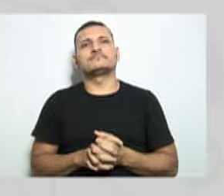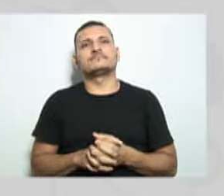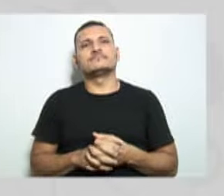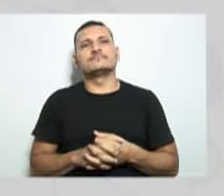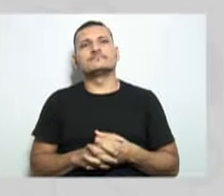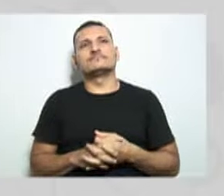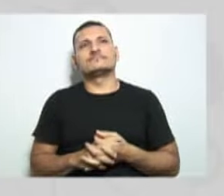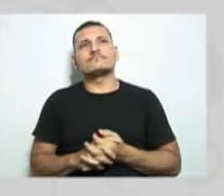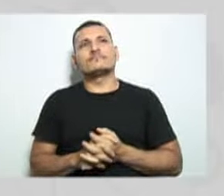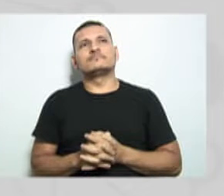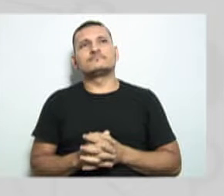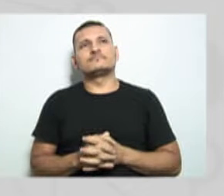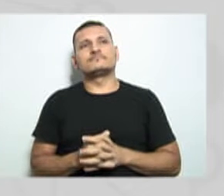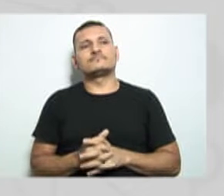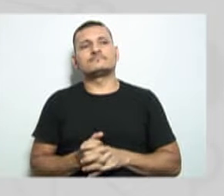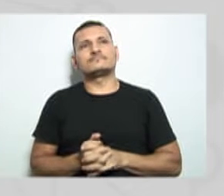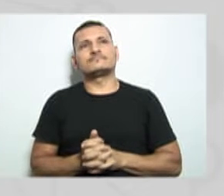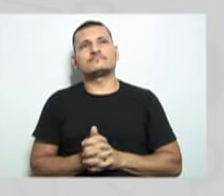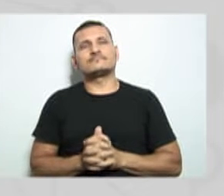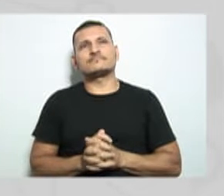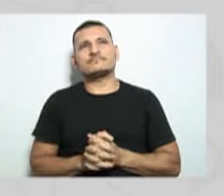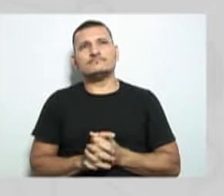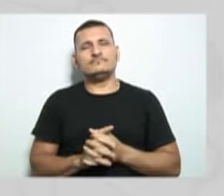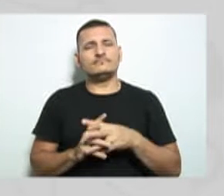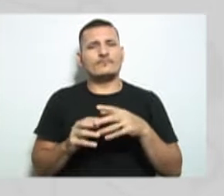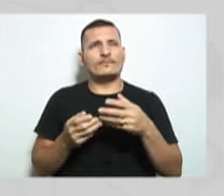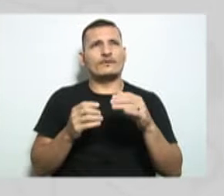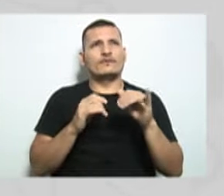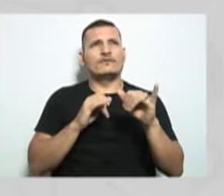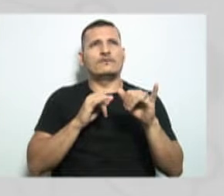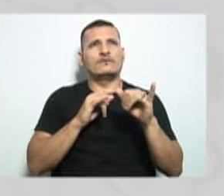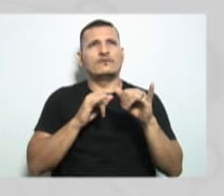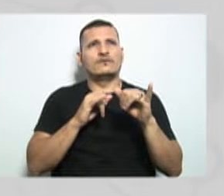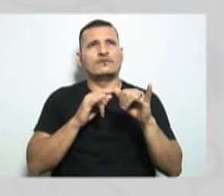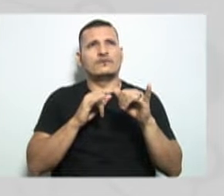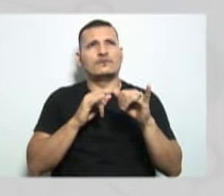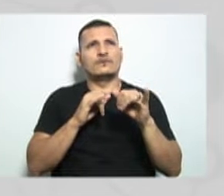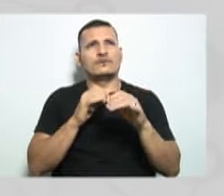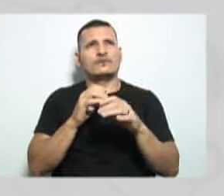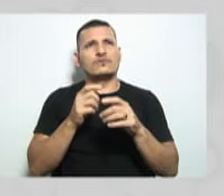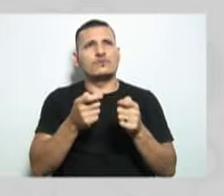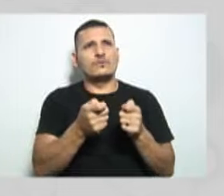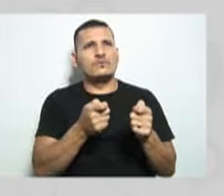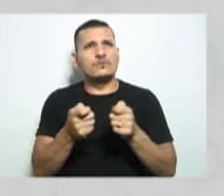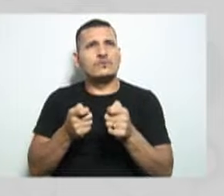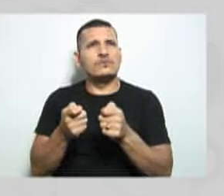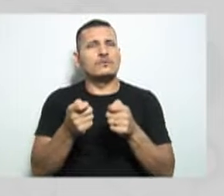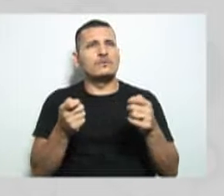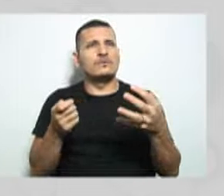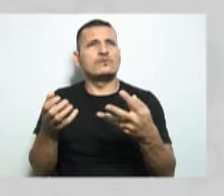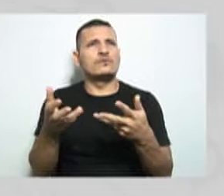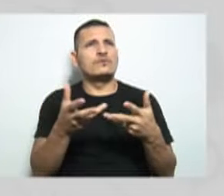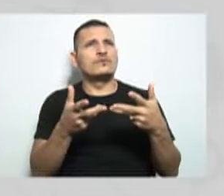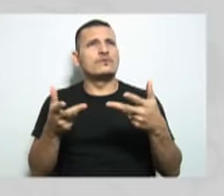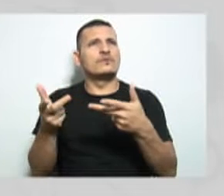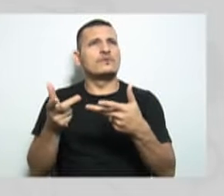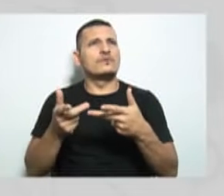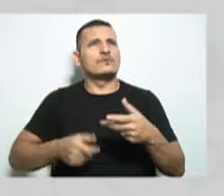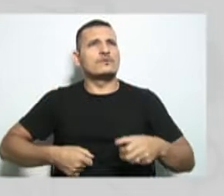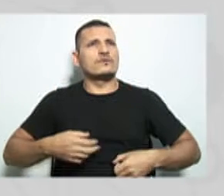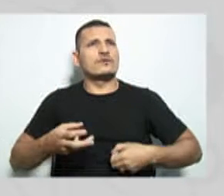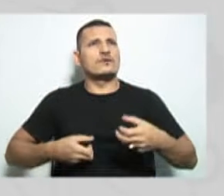O controle eficiente de custos, gerando informações precisas, deixou de ser uma vantagem estratégica e passou a ser uma vantagem competitiva